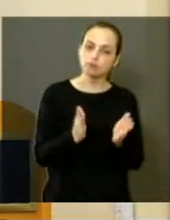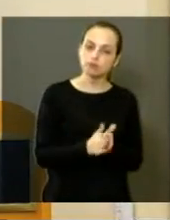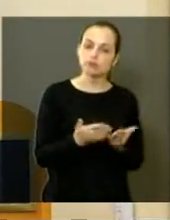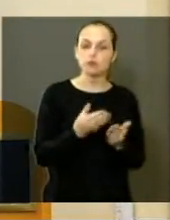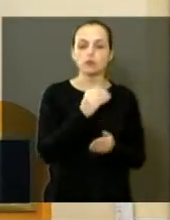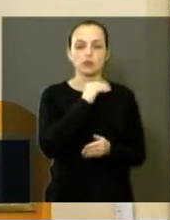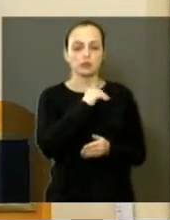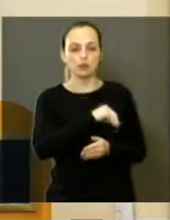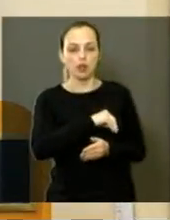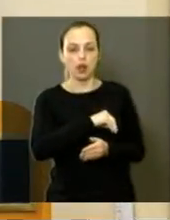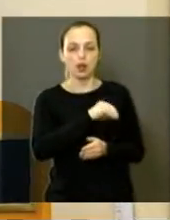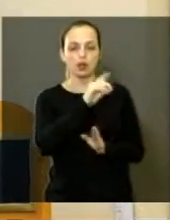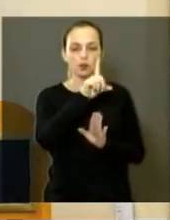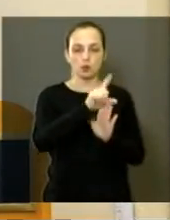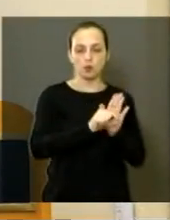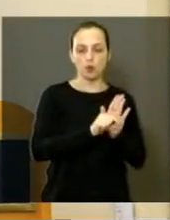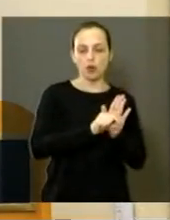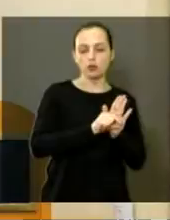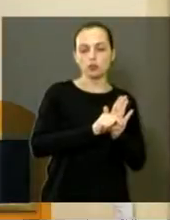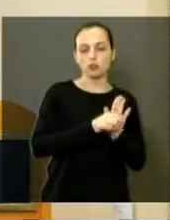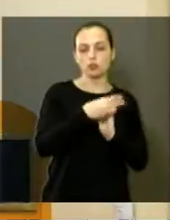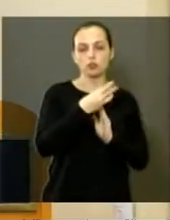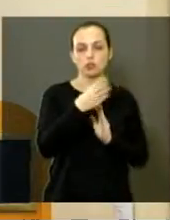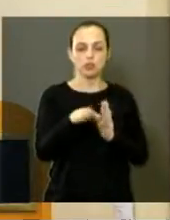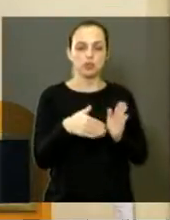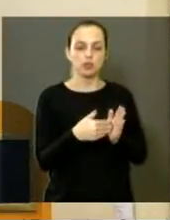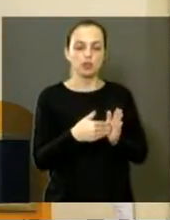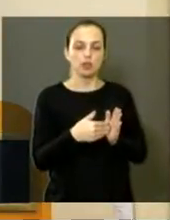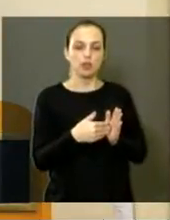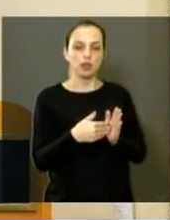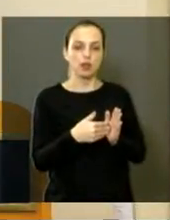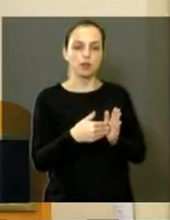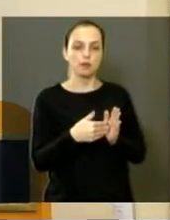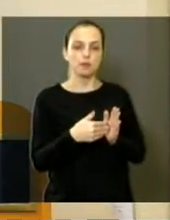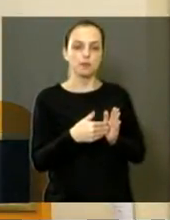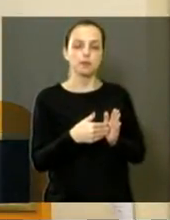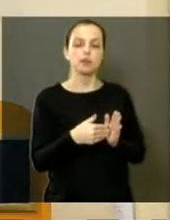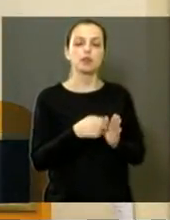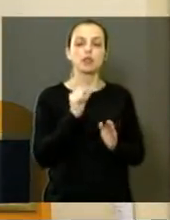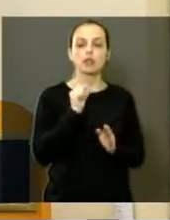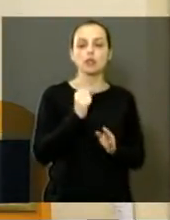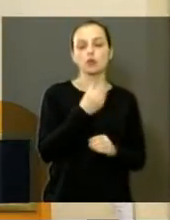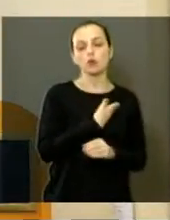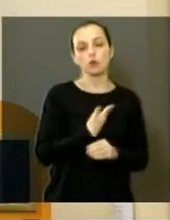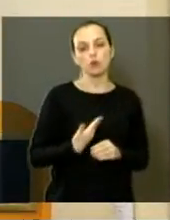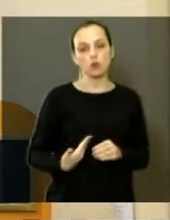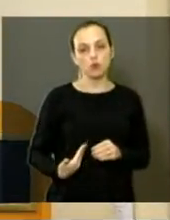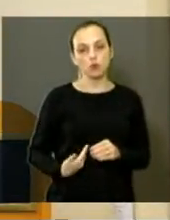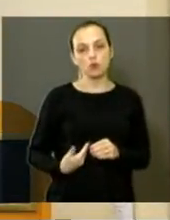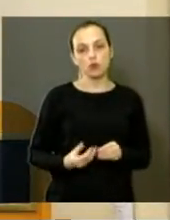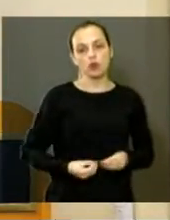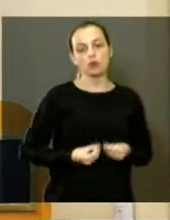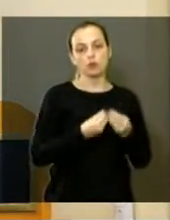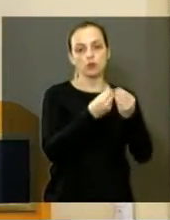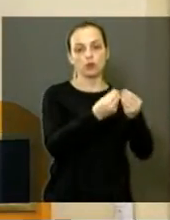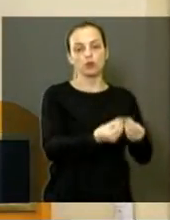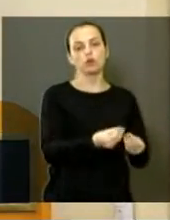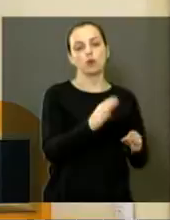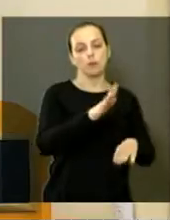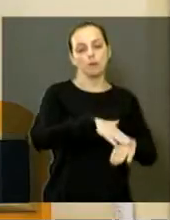de 0 a 3 salários mínimos da faixa 1. E o governo, o atual governo, já entregou mais